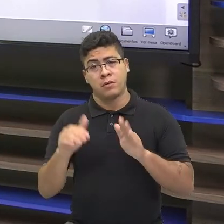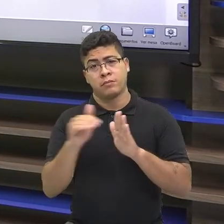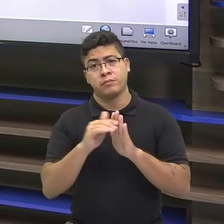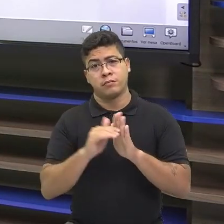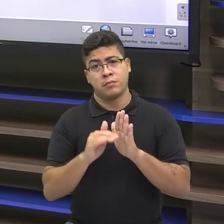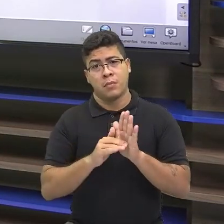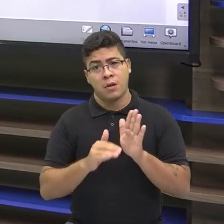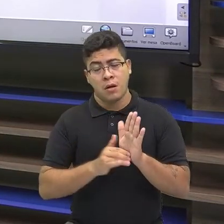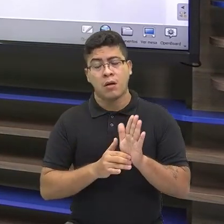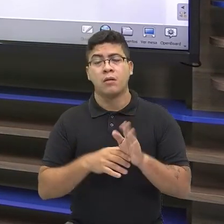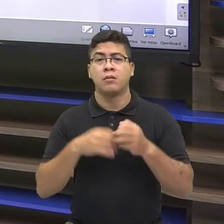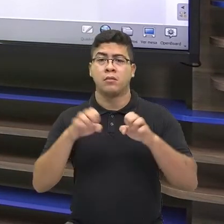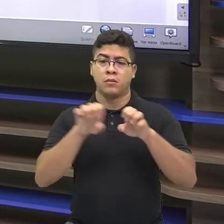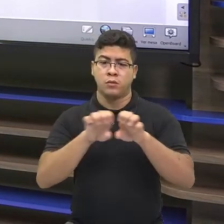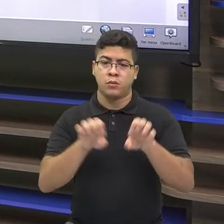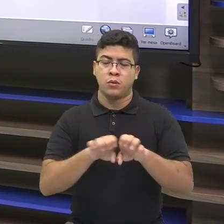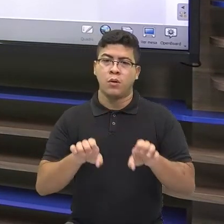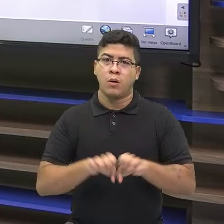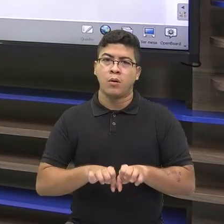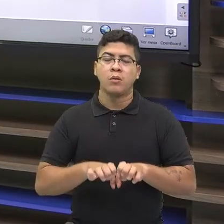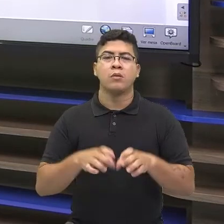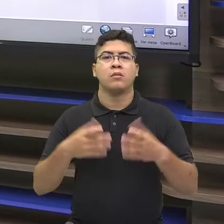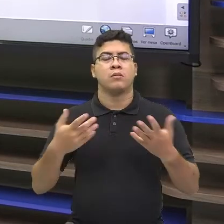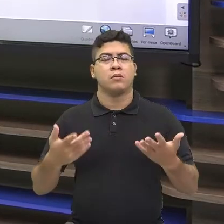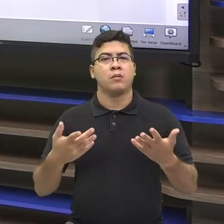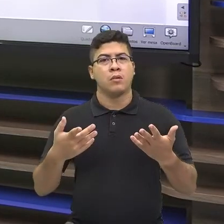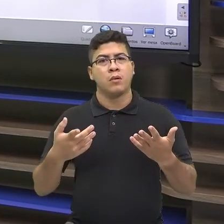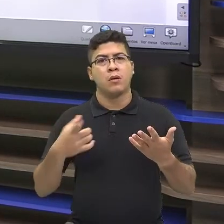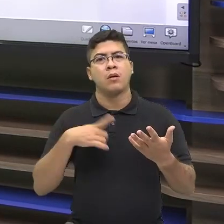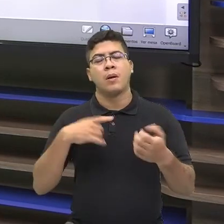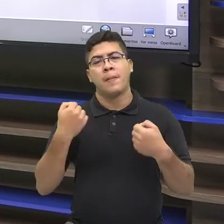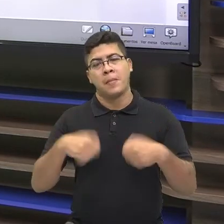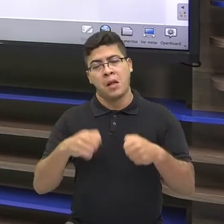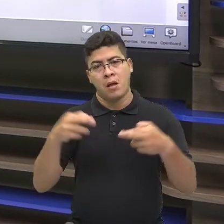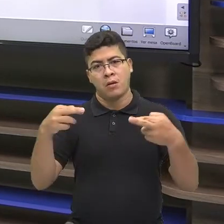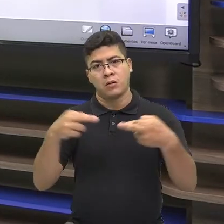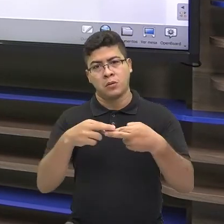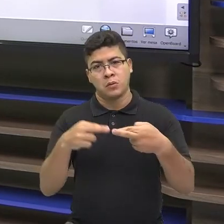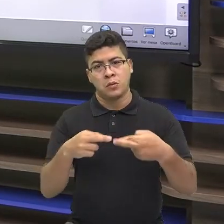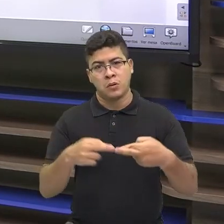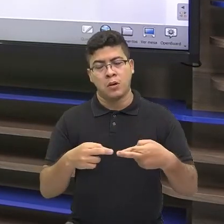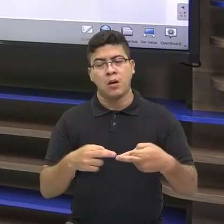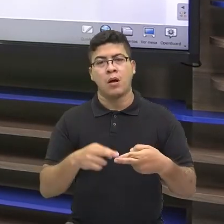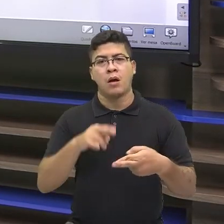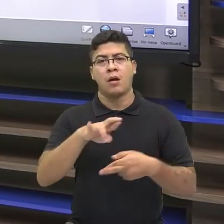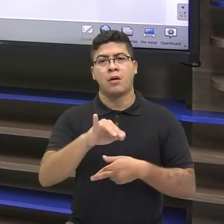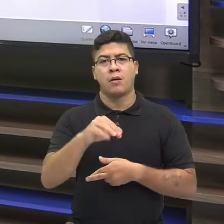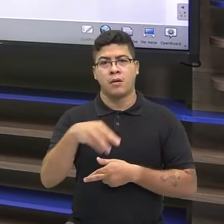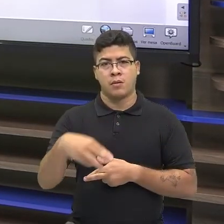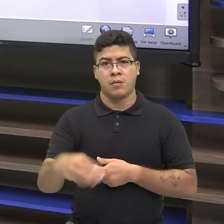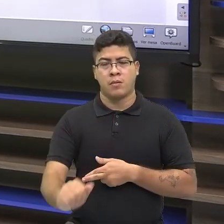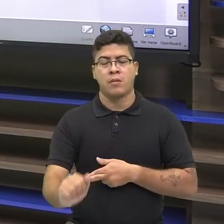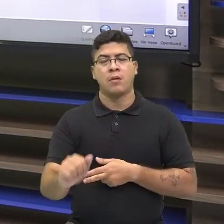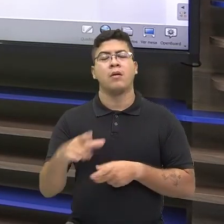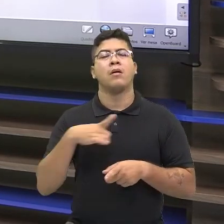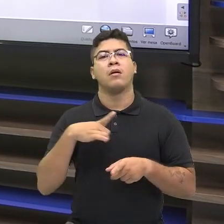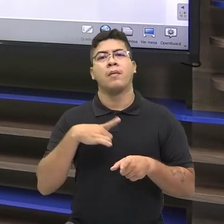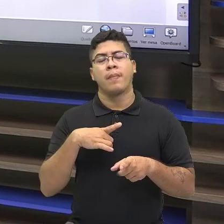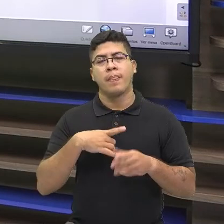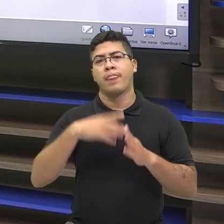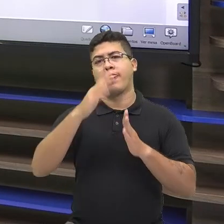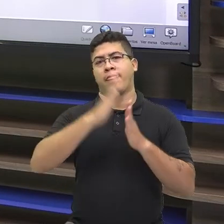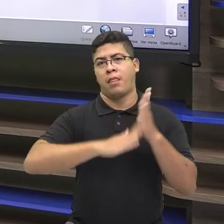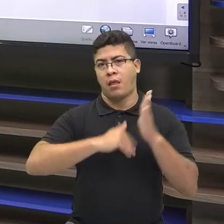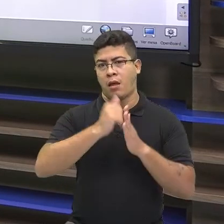a forma, a estrutura do soneto, você tinha que fazer as rimas de certa forma, você tinha que seguir regras para